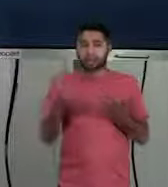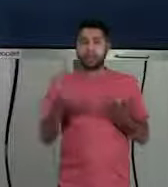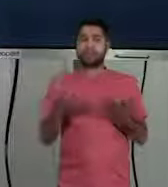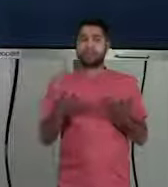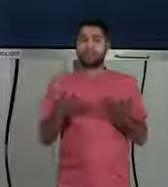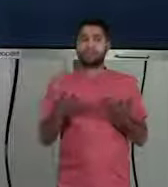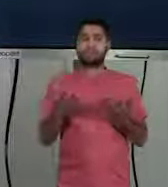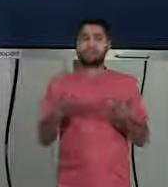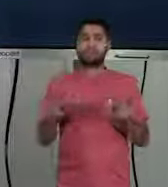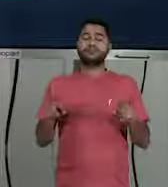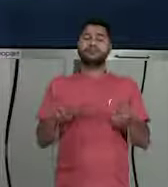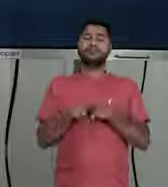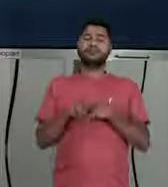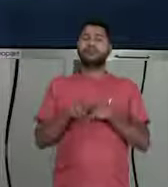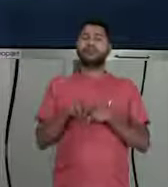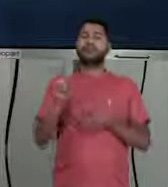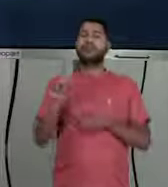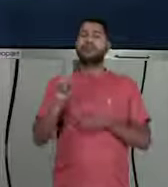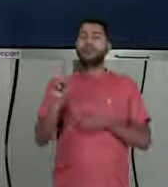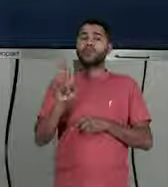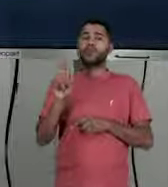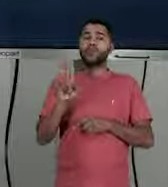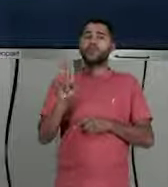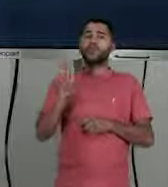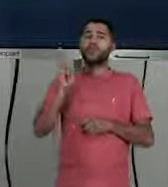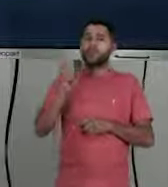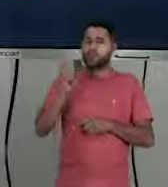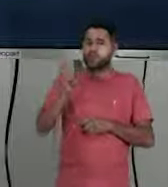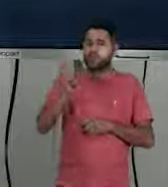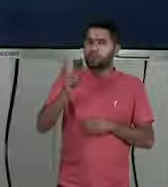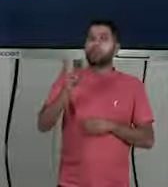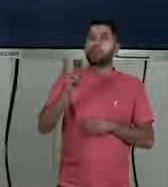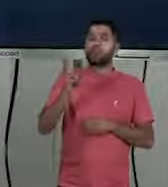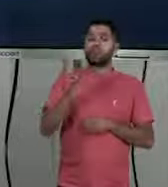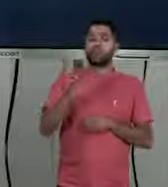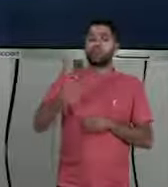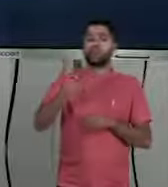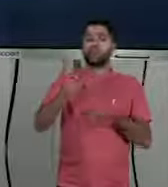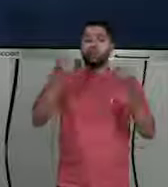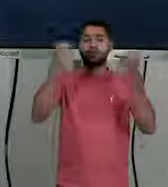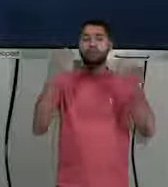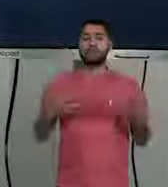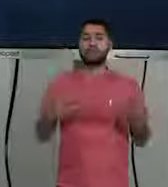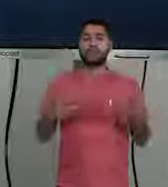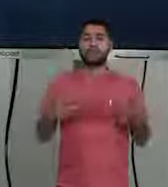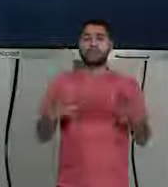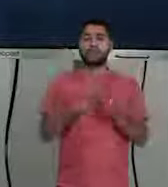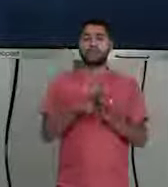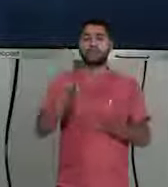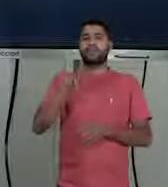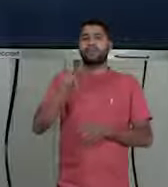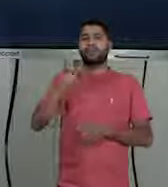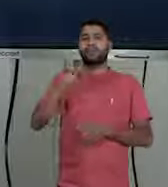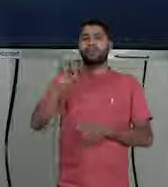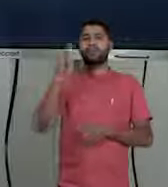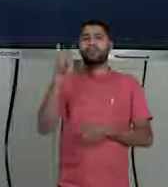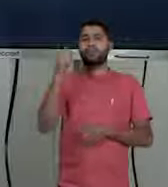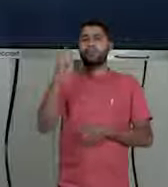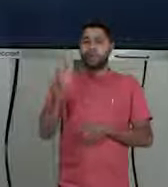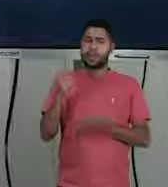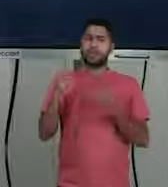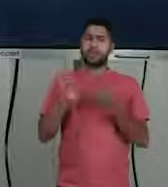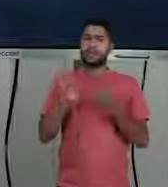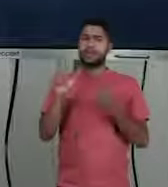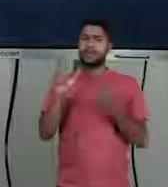E ela é chamada de contínua quando nós falamos de pilhas e baterias. O que é